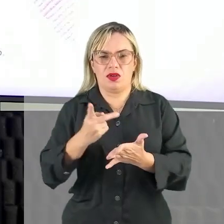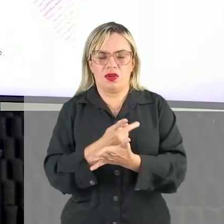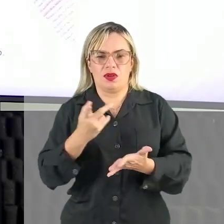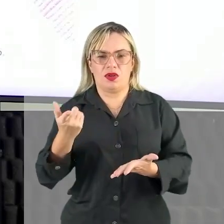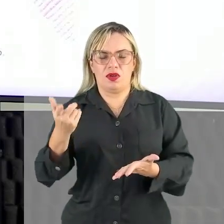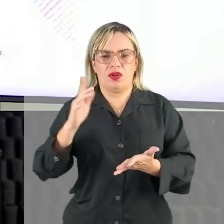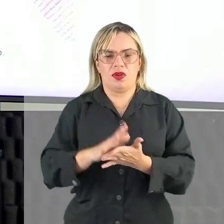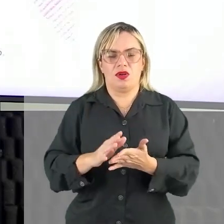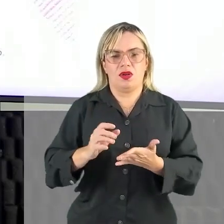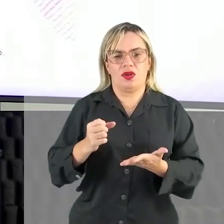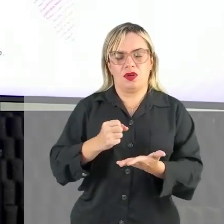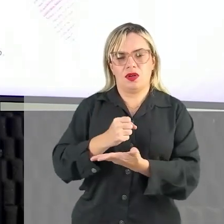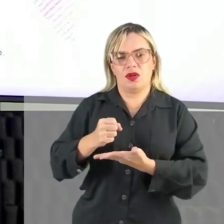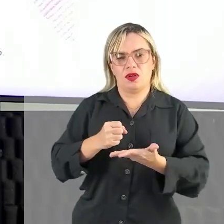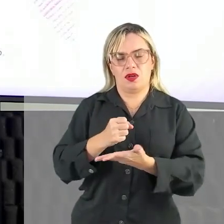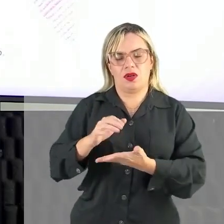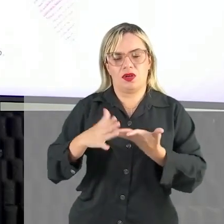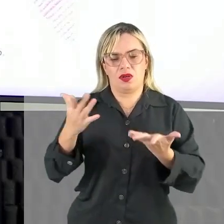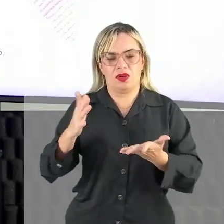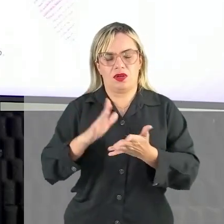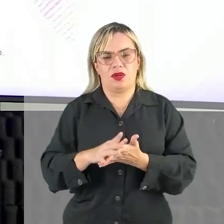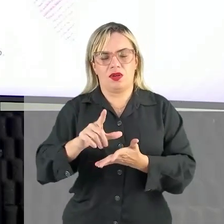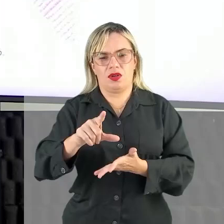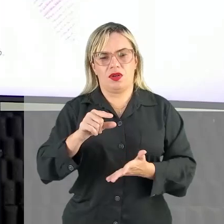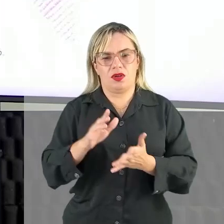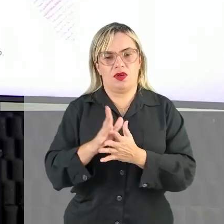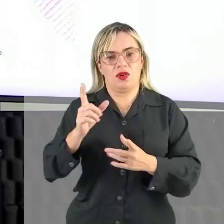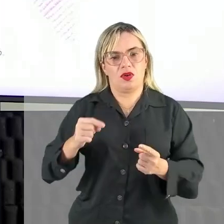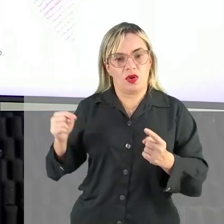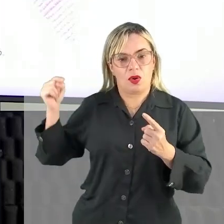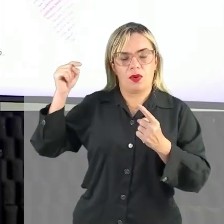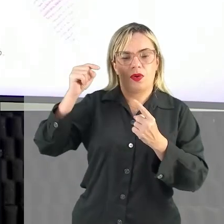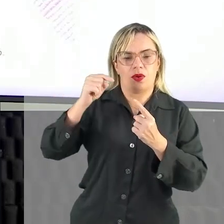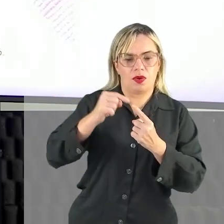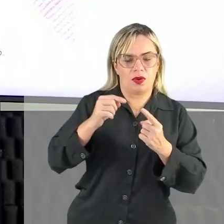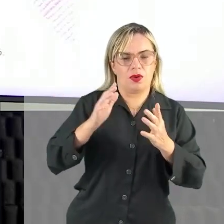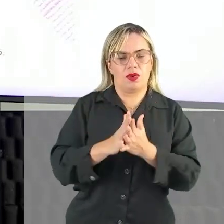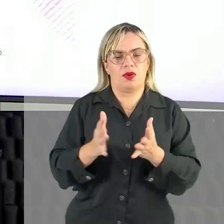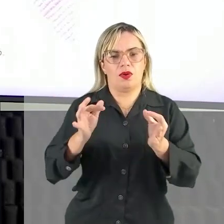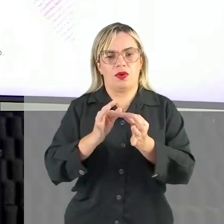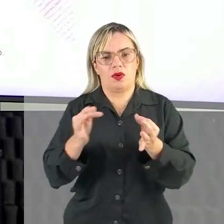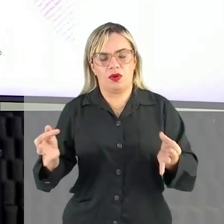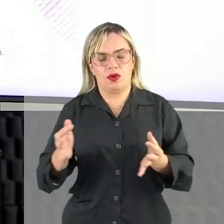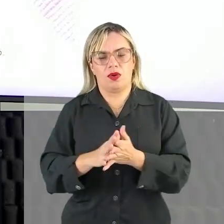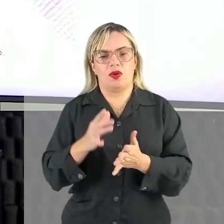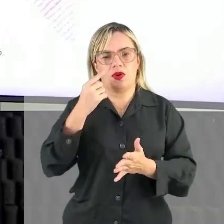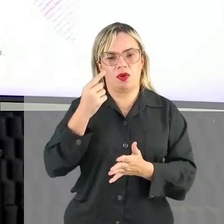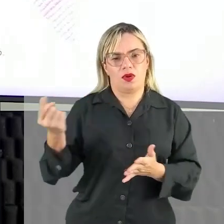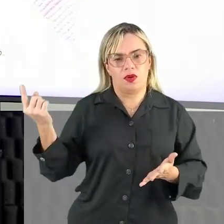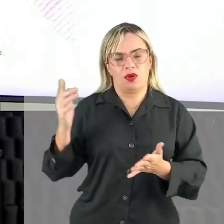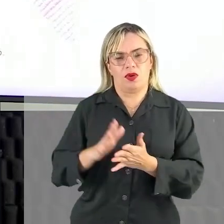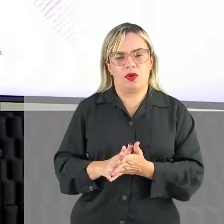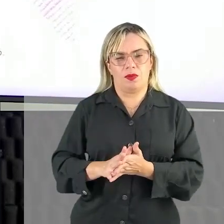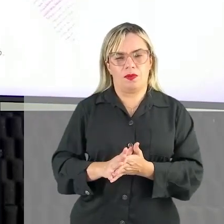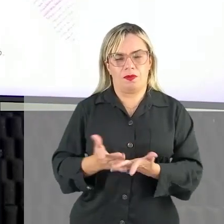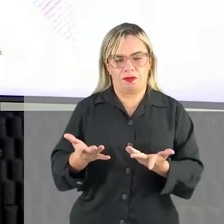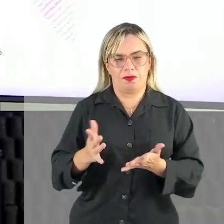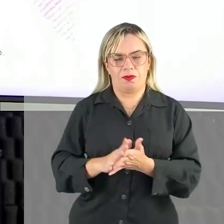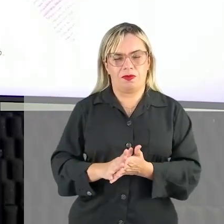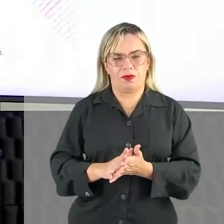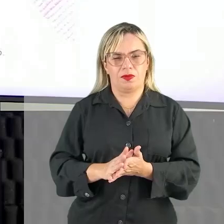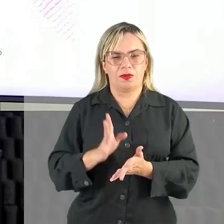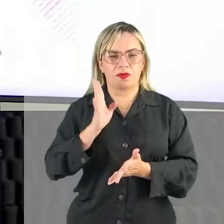básicas então o Enem opta pela objetividade pela simplicidade e olha olha que genial